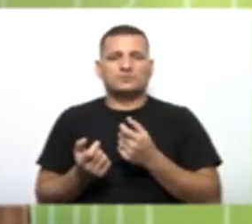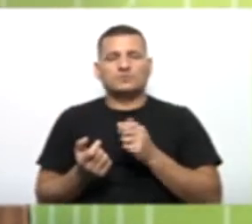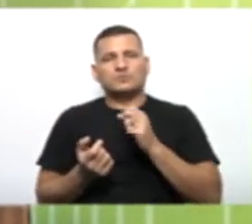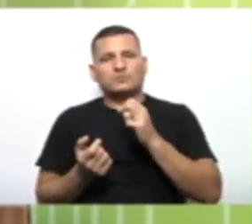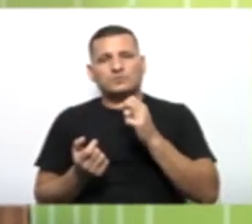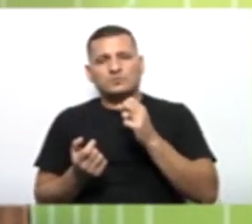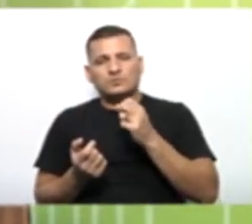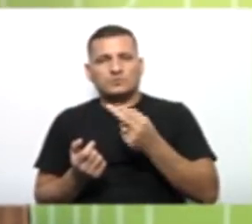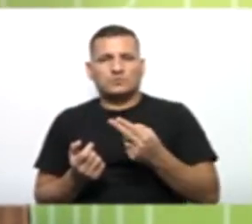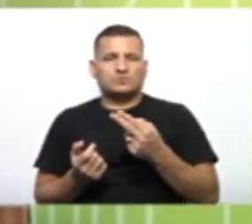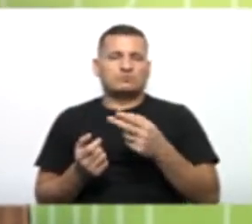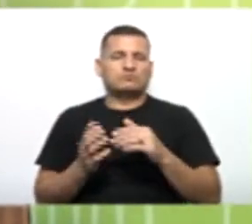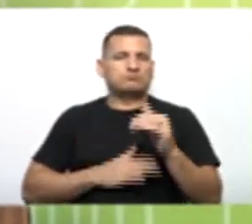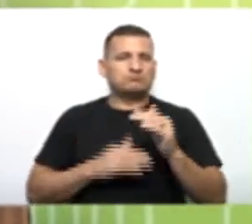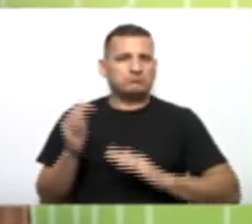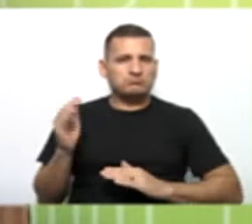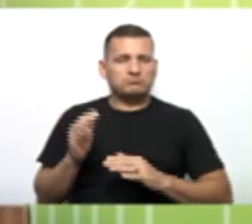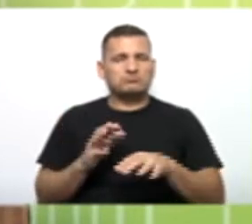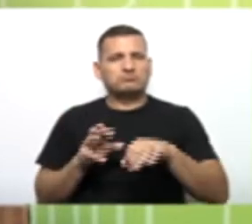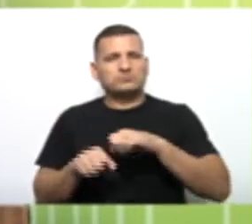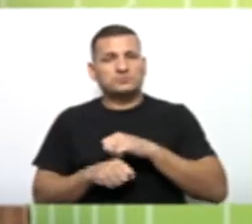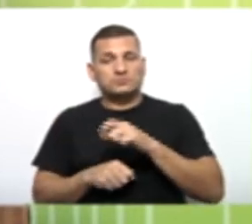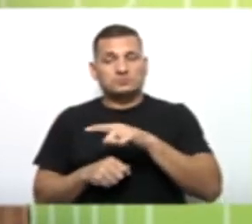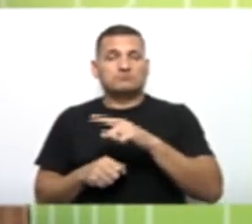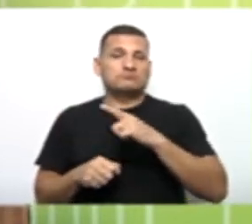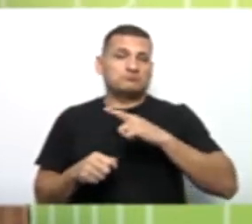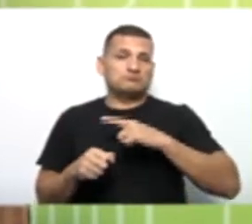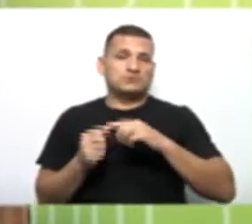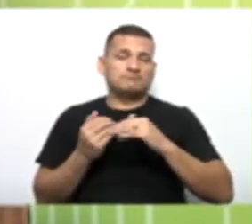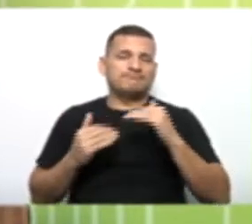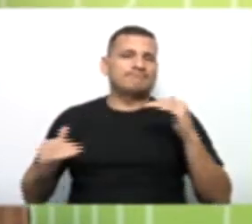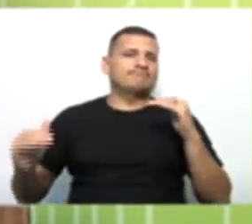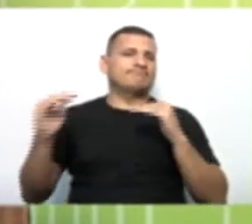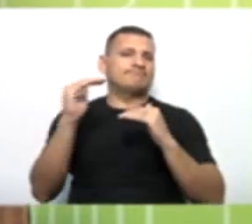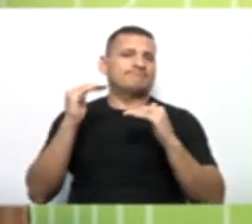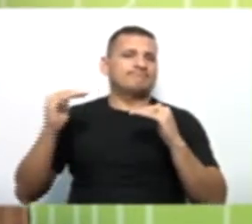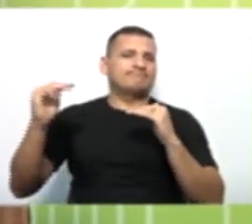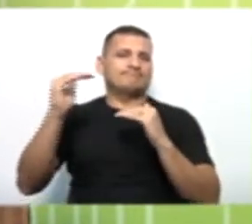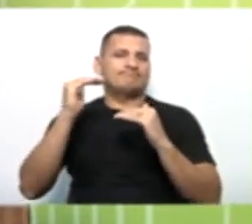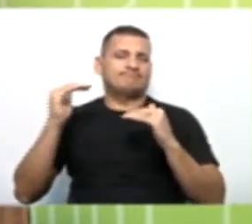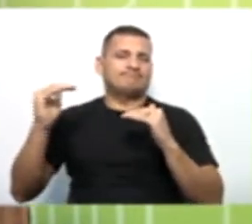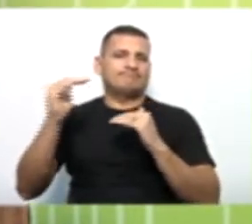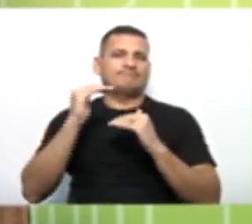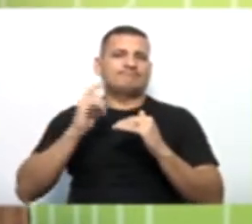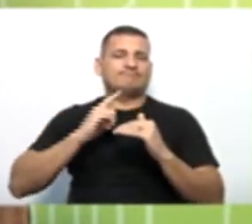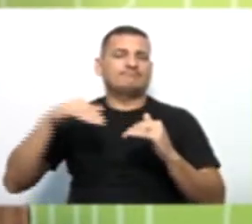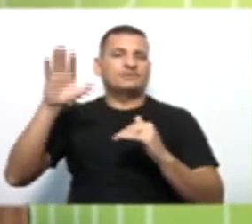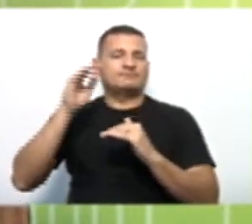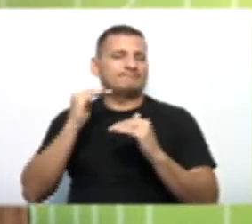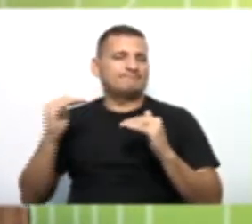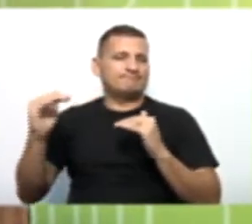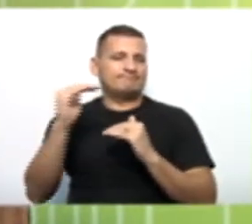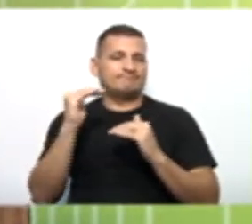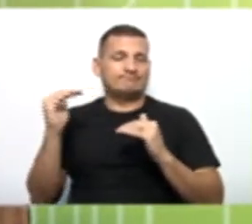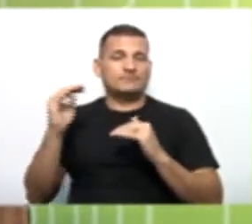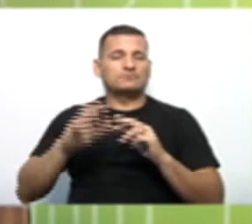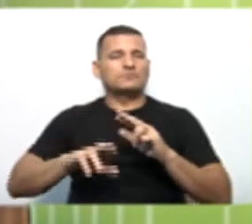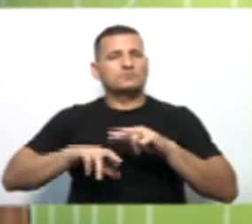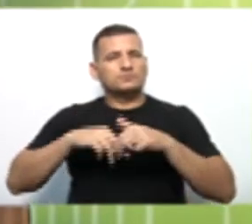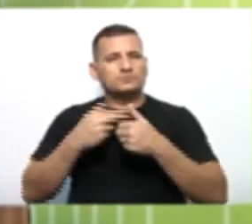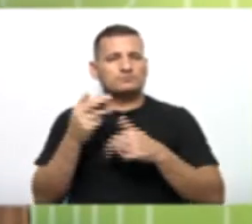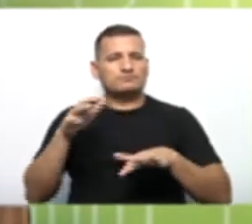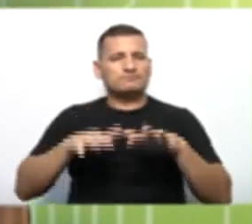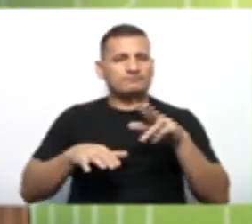formações as opções que elas têm um prestígio social maior o status cor maior por isso que nós